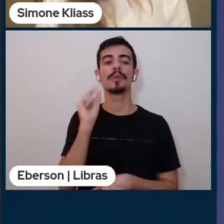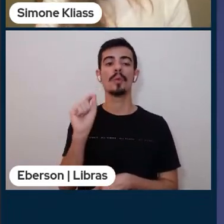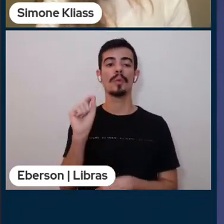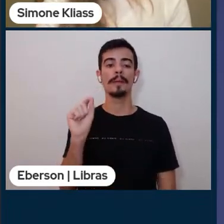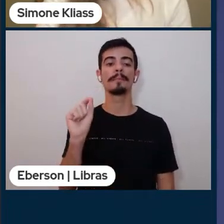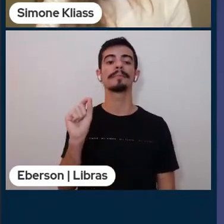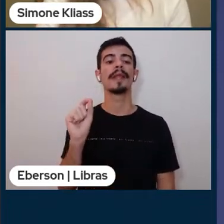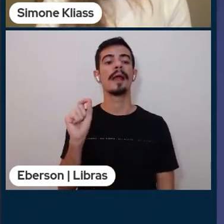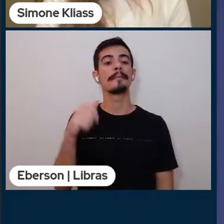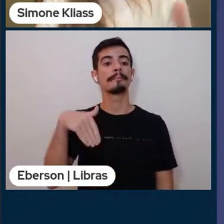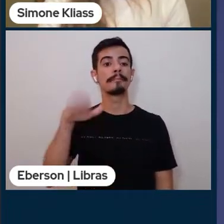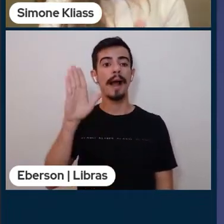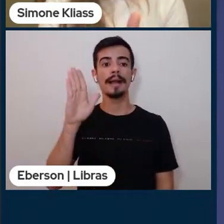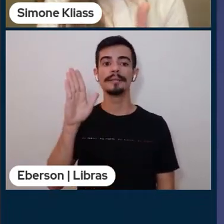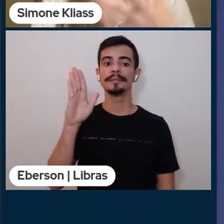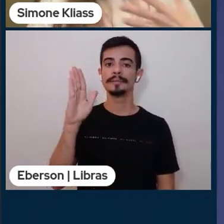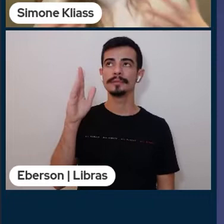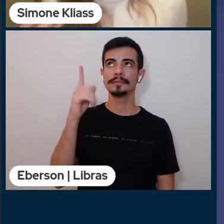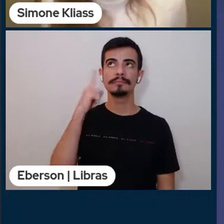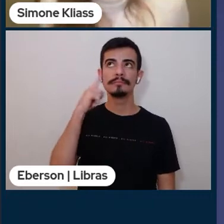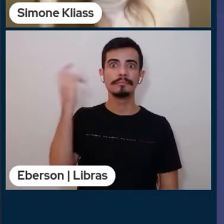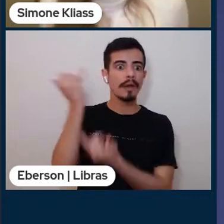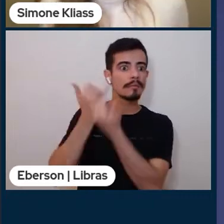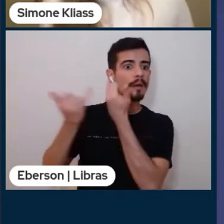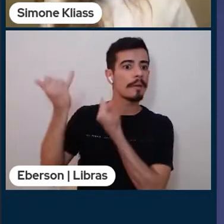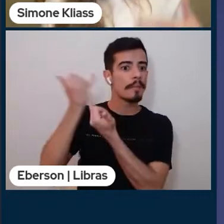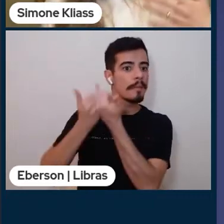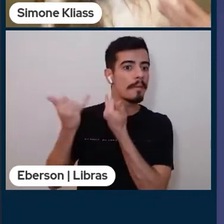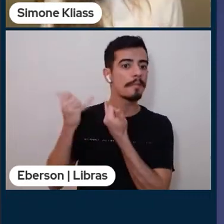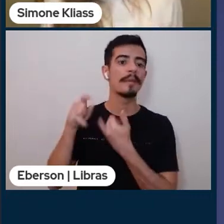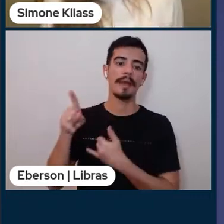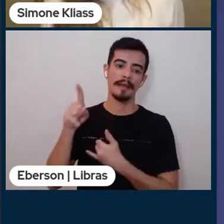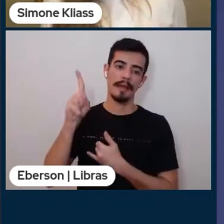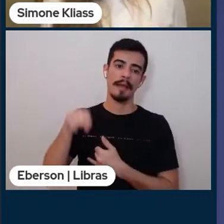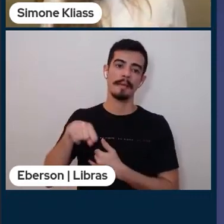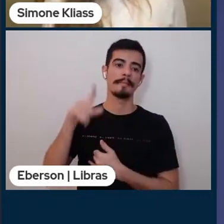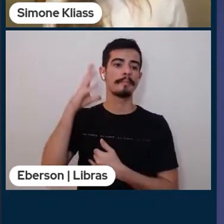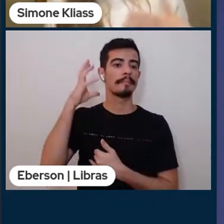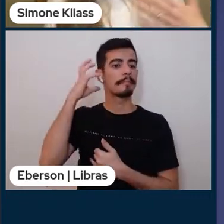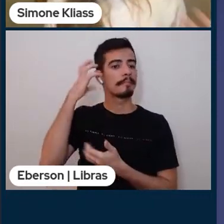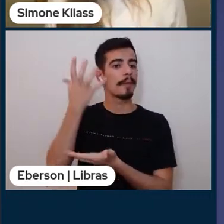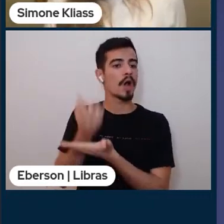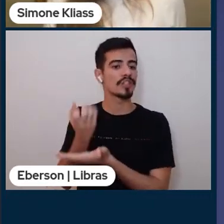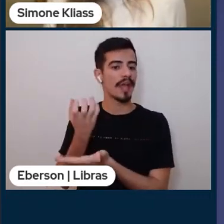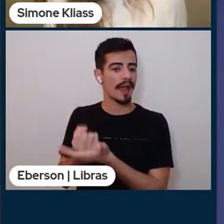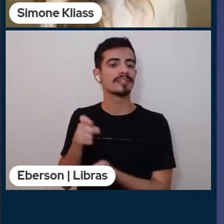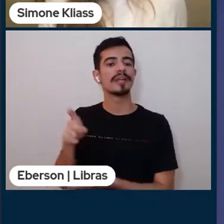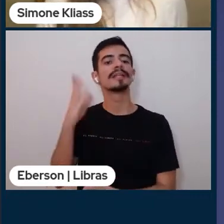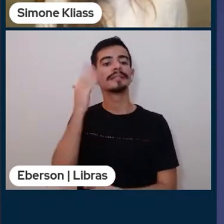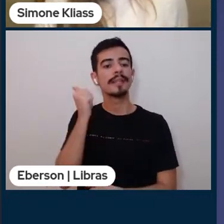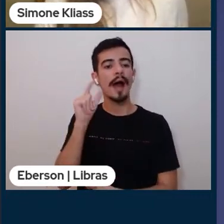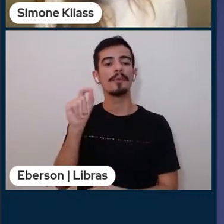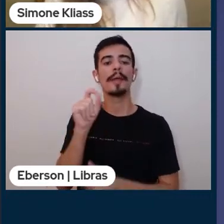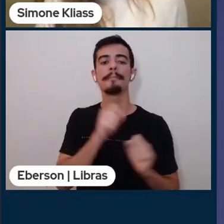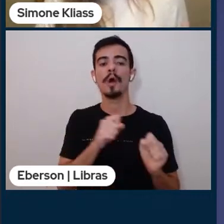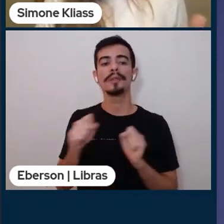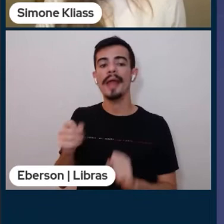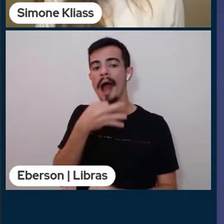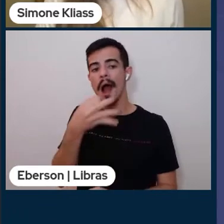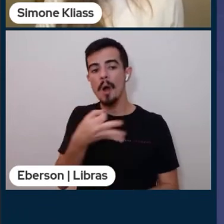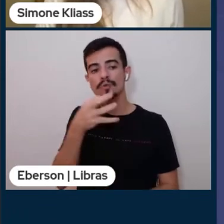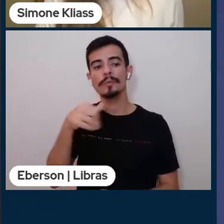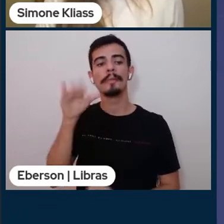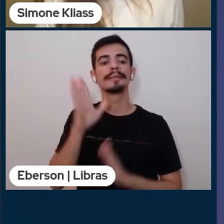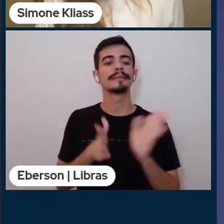e ele que também quem sabe como a gente o poder do áudio em termos de acessibilidade de criar intimidade